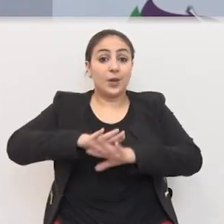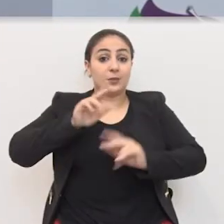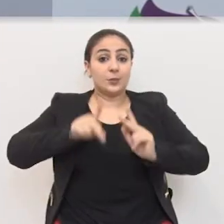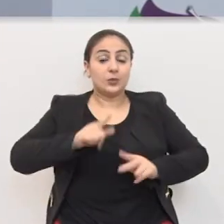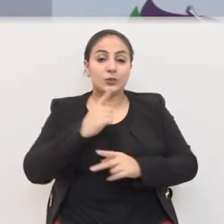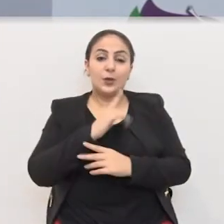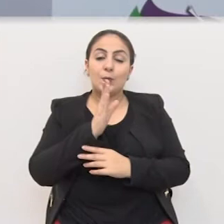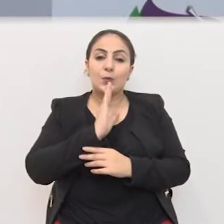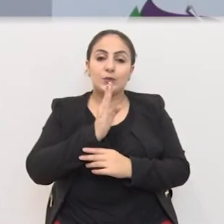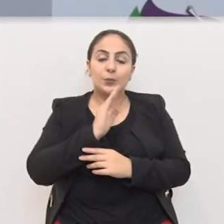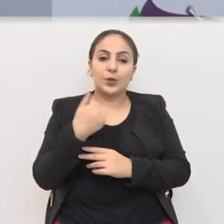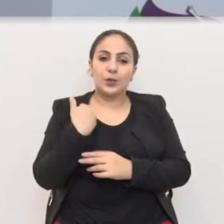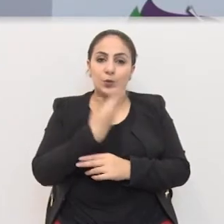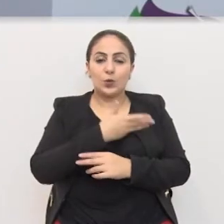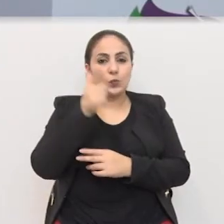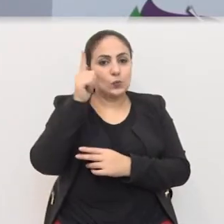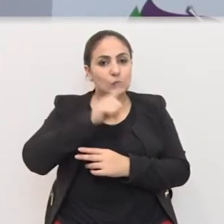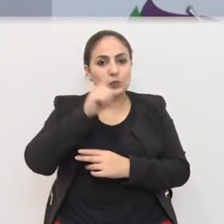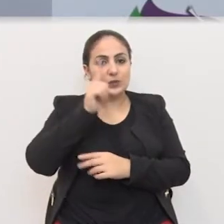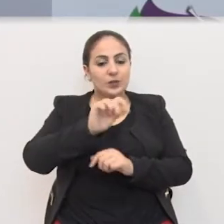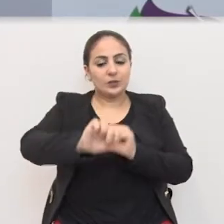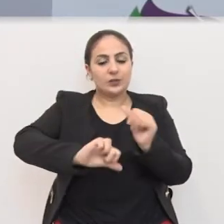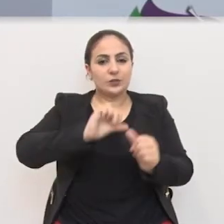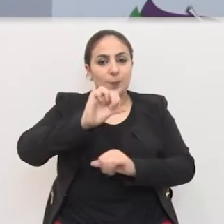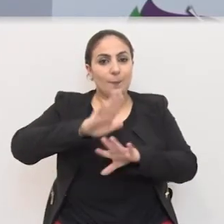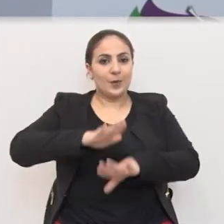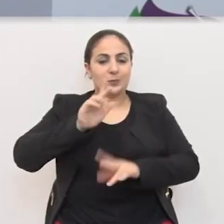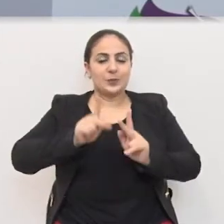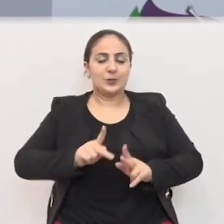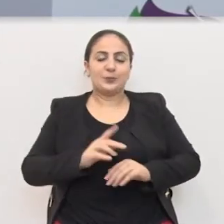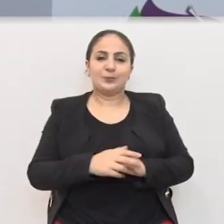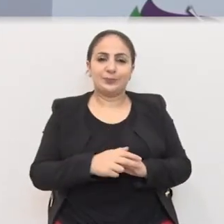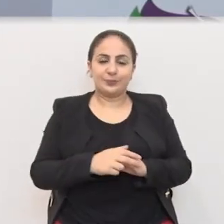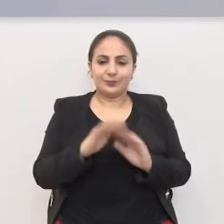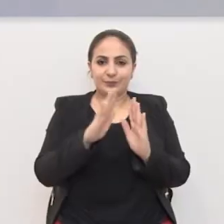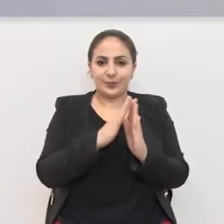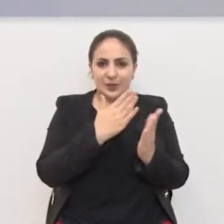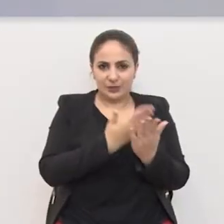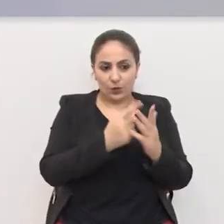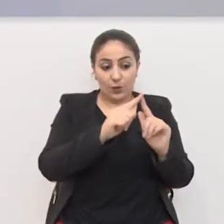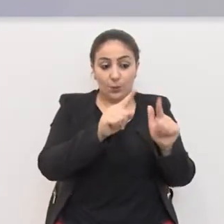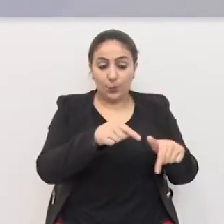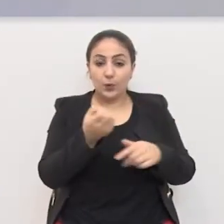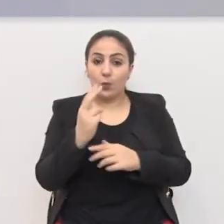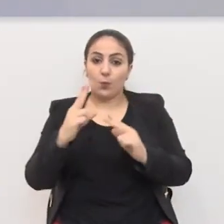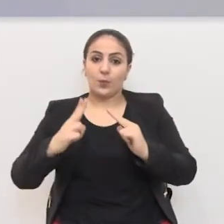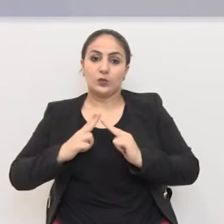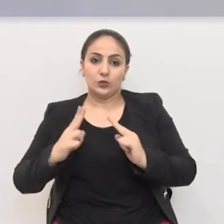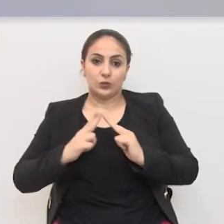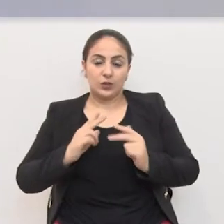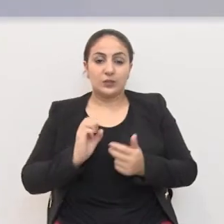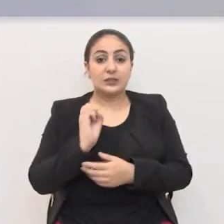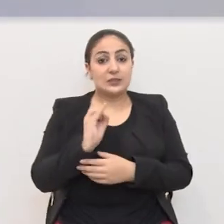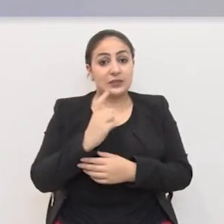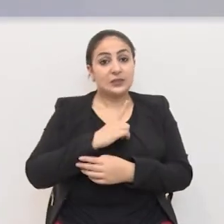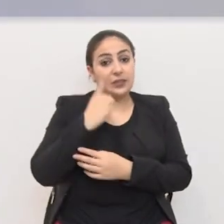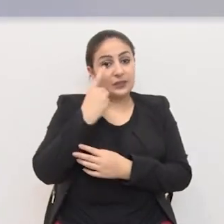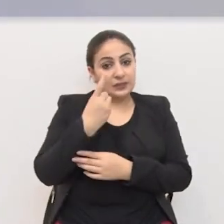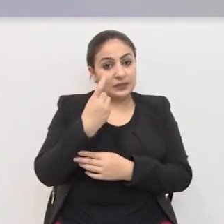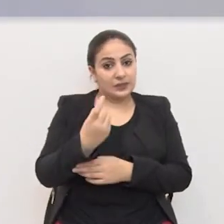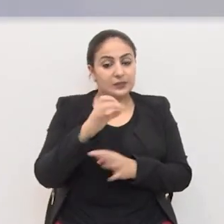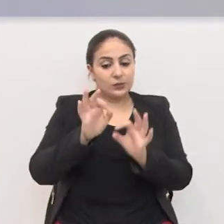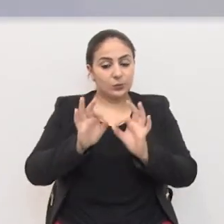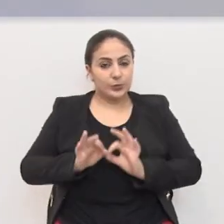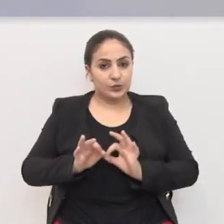que mais pessoas tenham conhecimento disso e a gente consiga transformar mais pessoas. As escolas públicas ou privadas